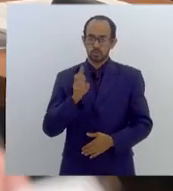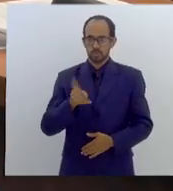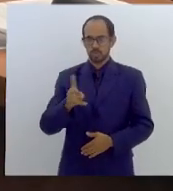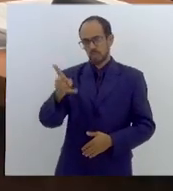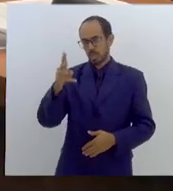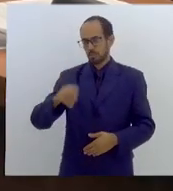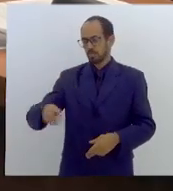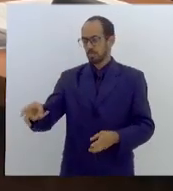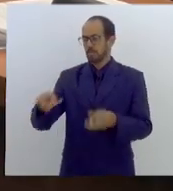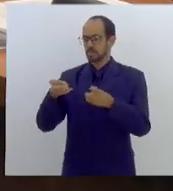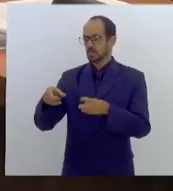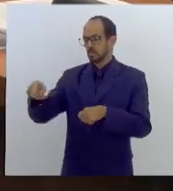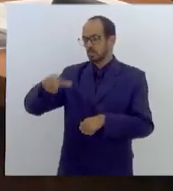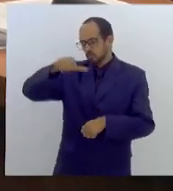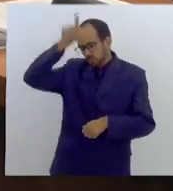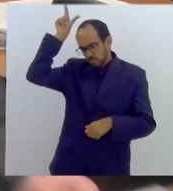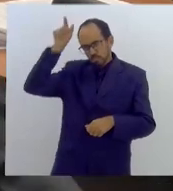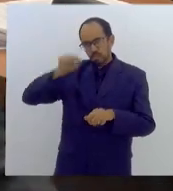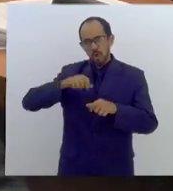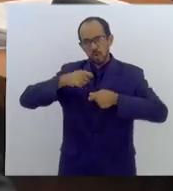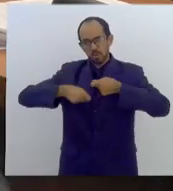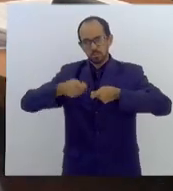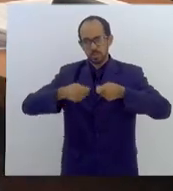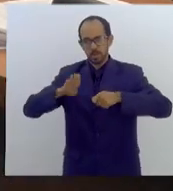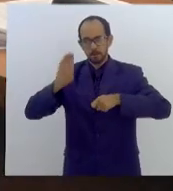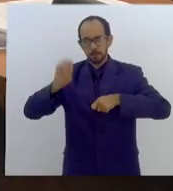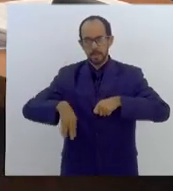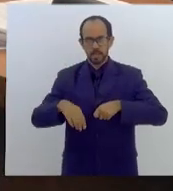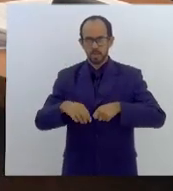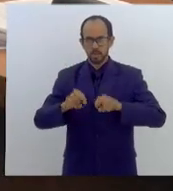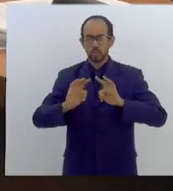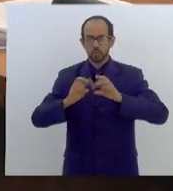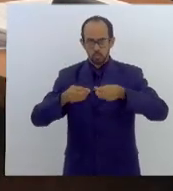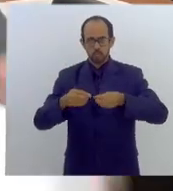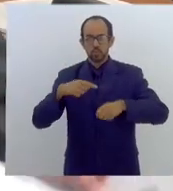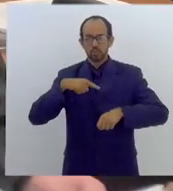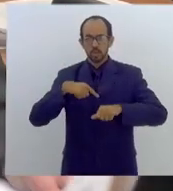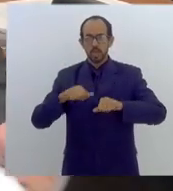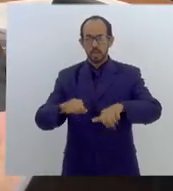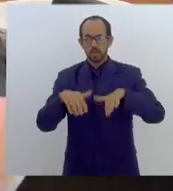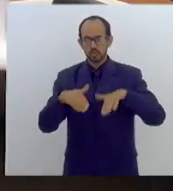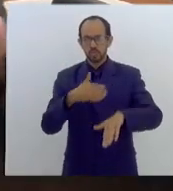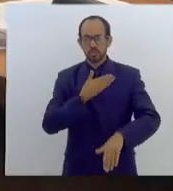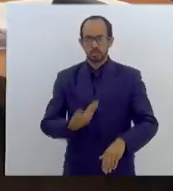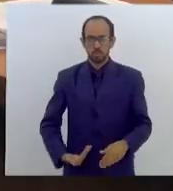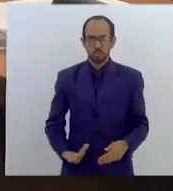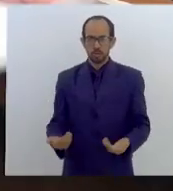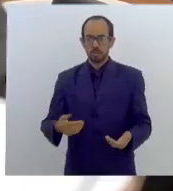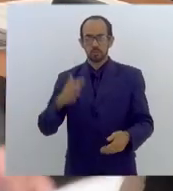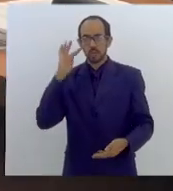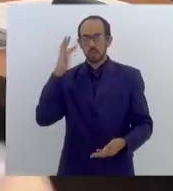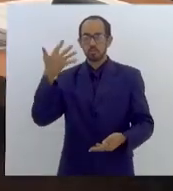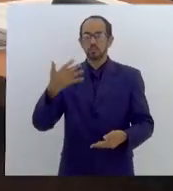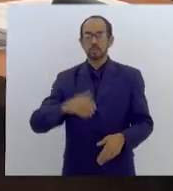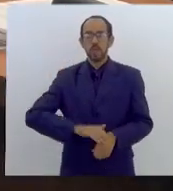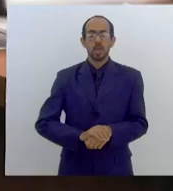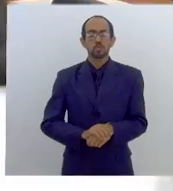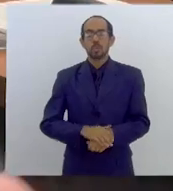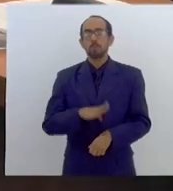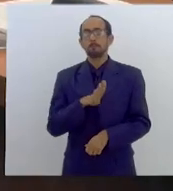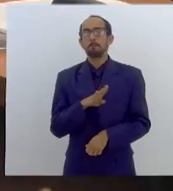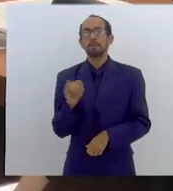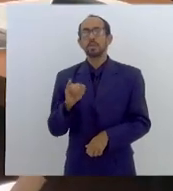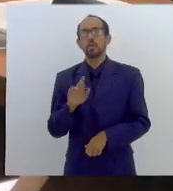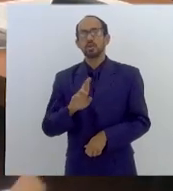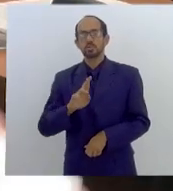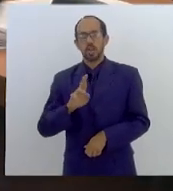tão bem. Tudo é audiência pública nessa casa. Quando vai decidir sobre milhões de bilhões de